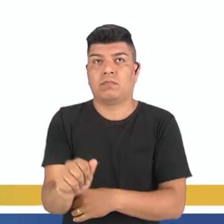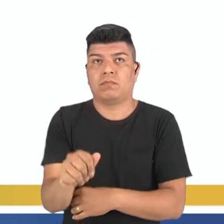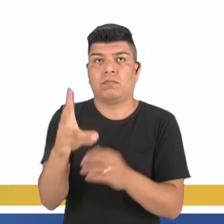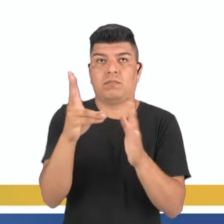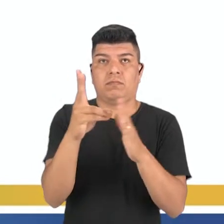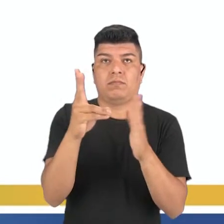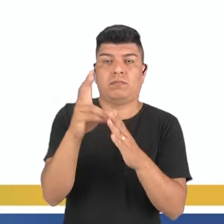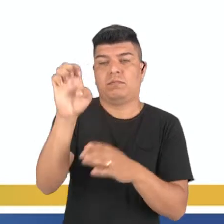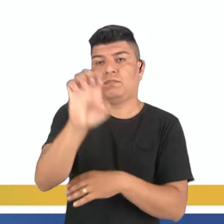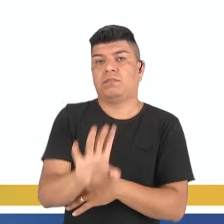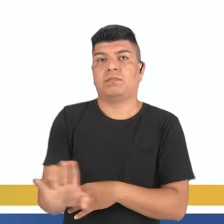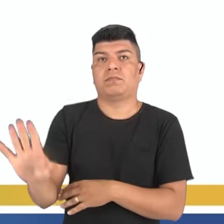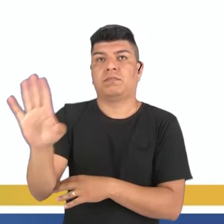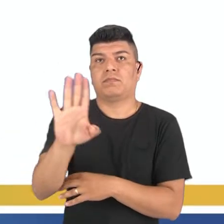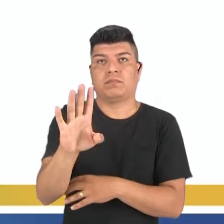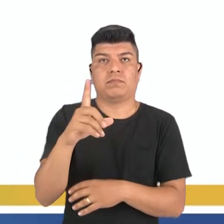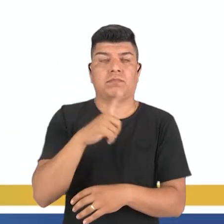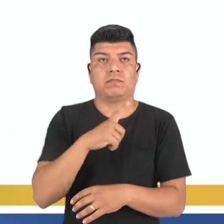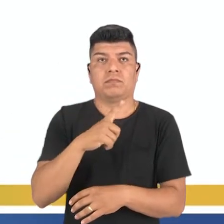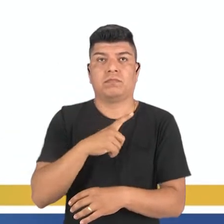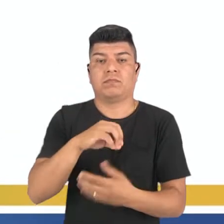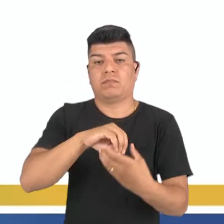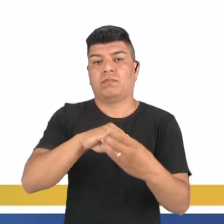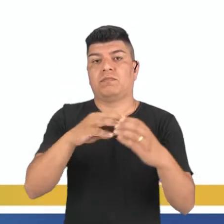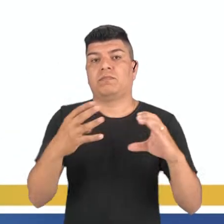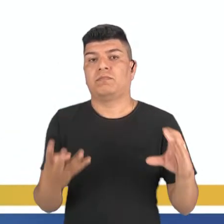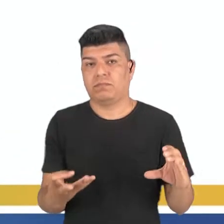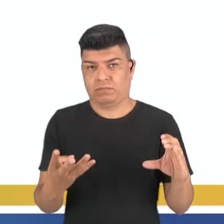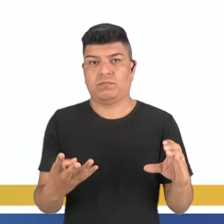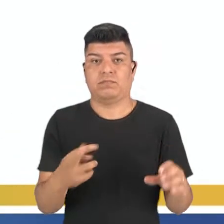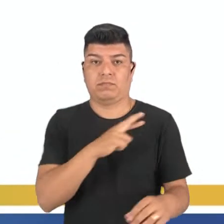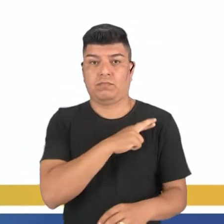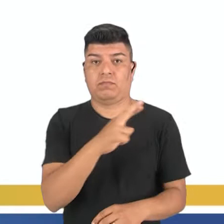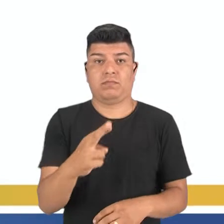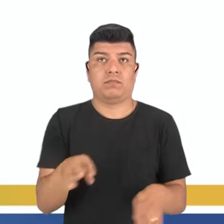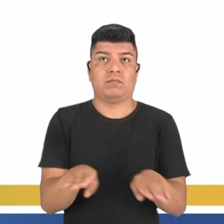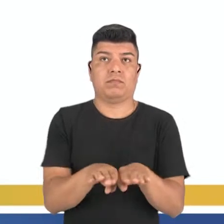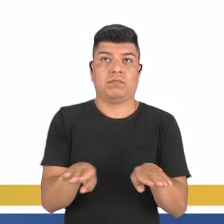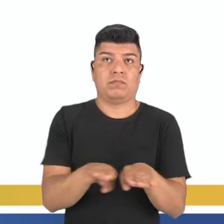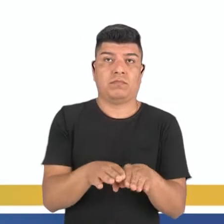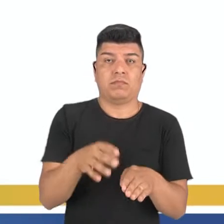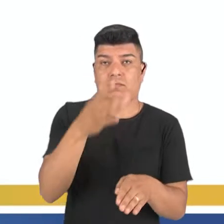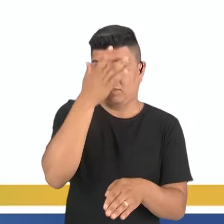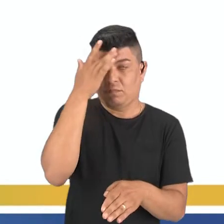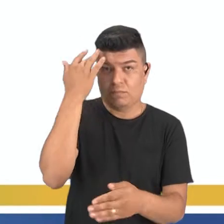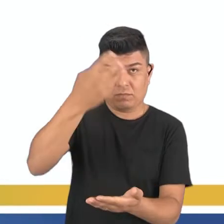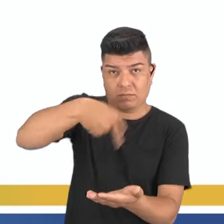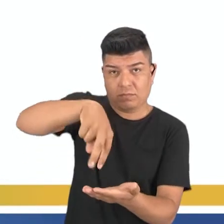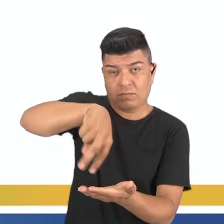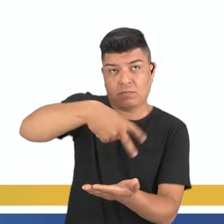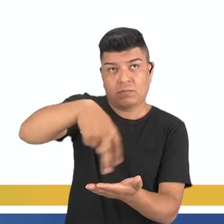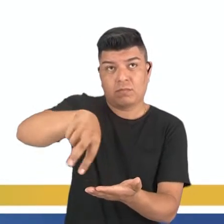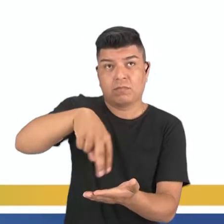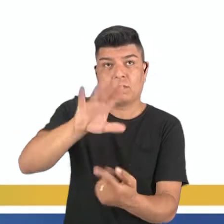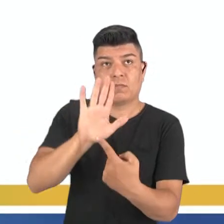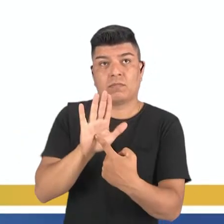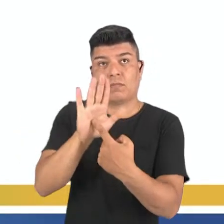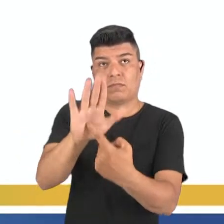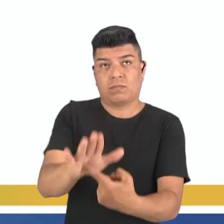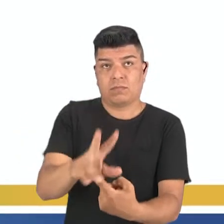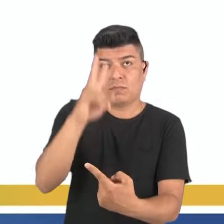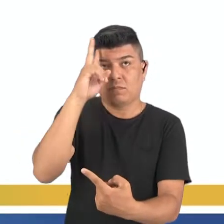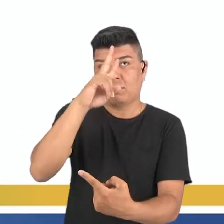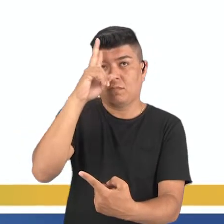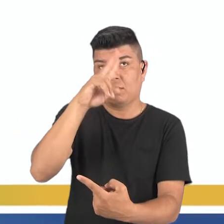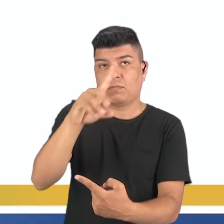e europeus, e com forte característica religiosa. Os dançarinos representam personagens